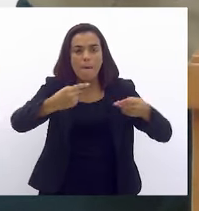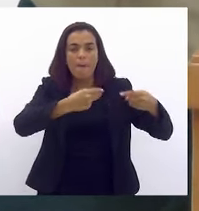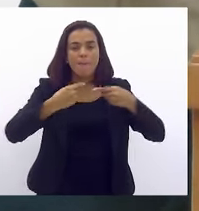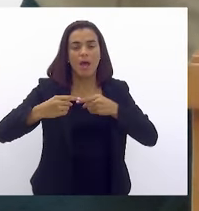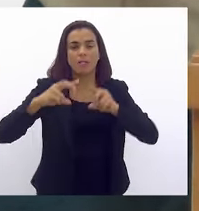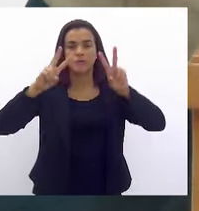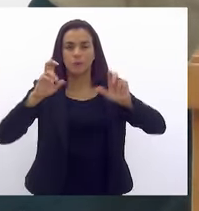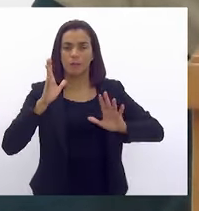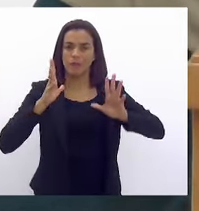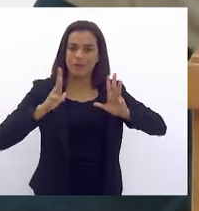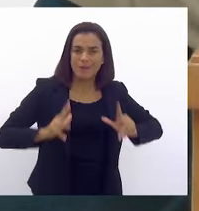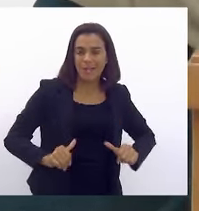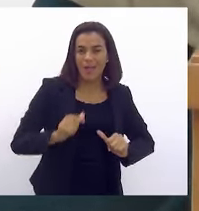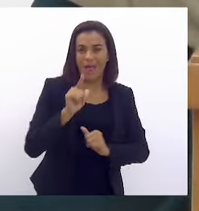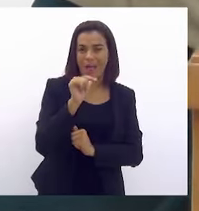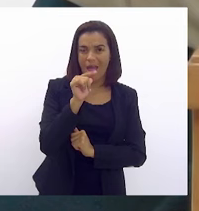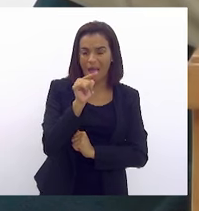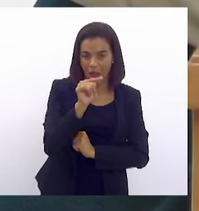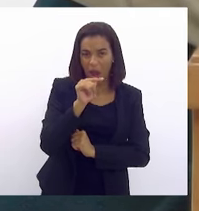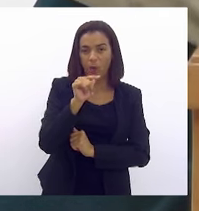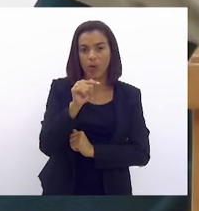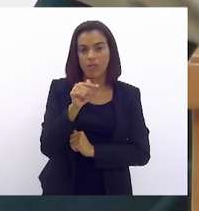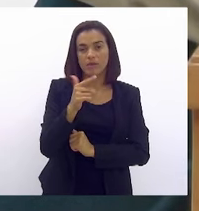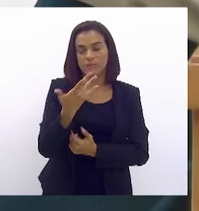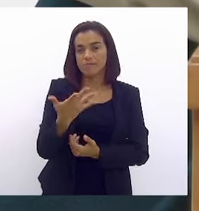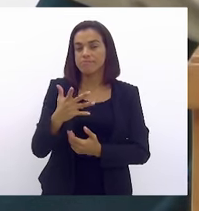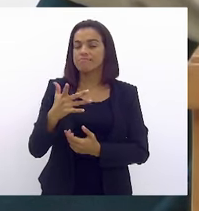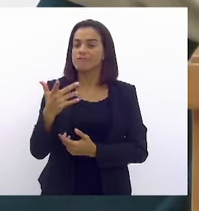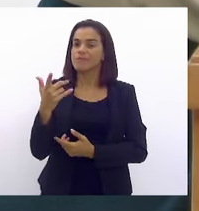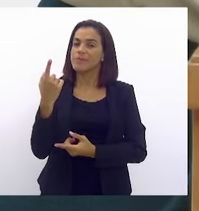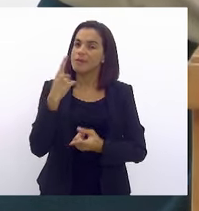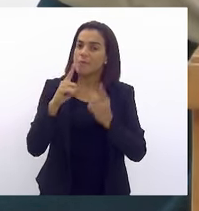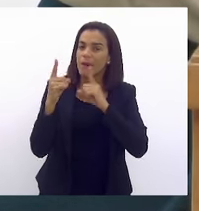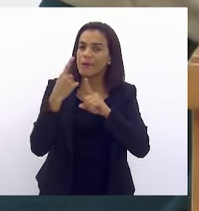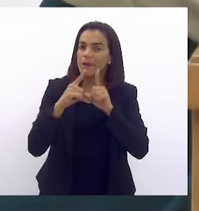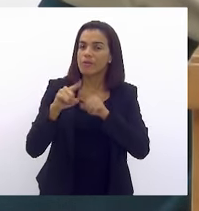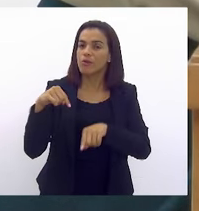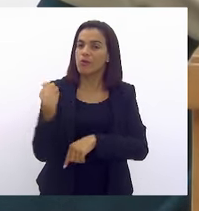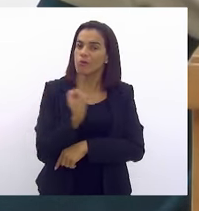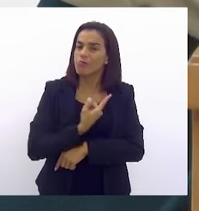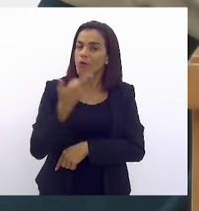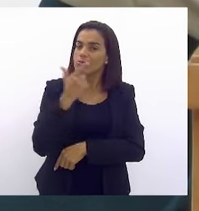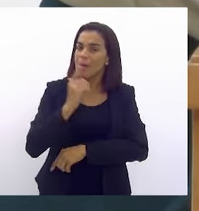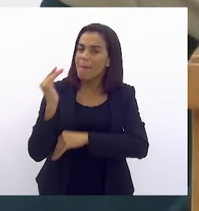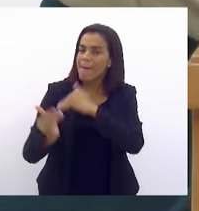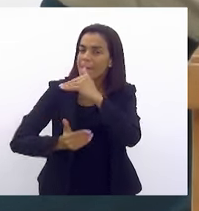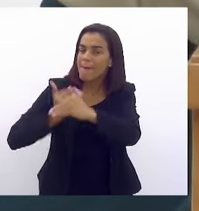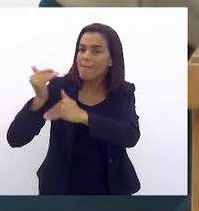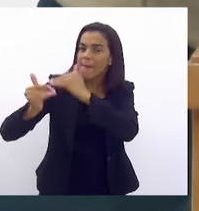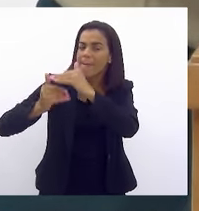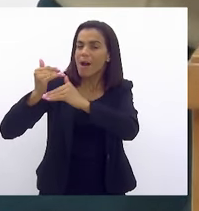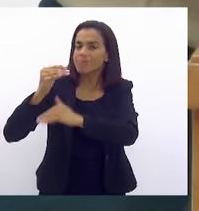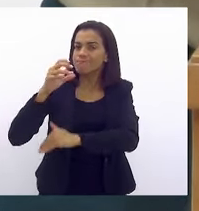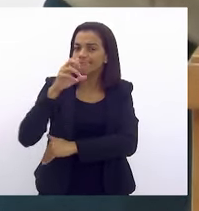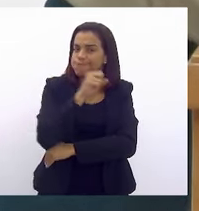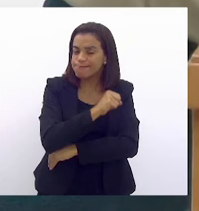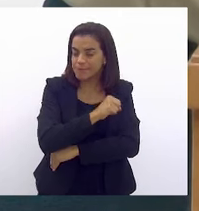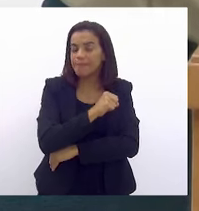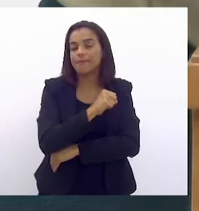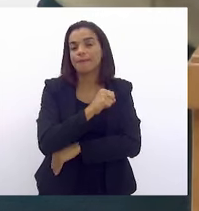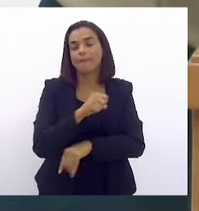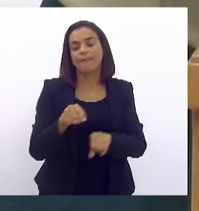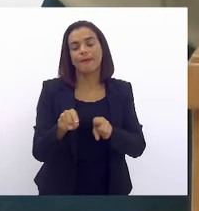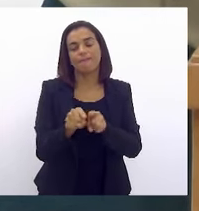a água no município de Maricá, nós conseguimos avançar com mais intensidade, porque a gente